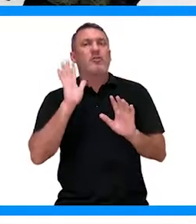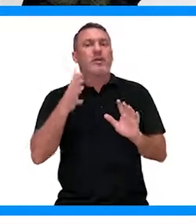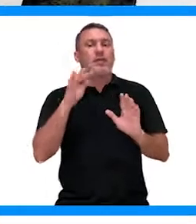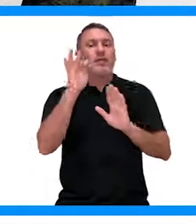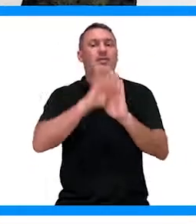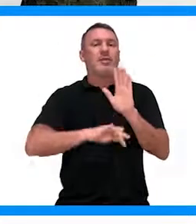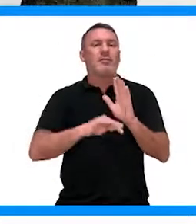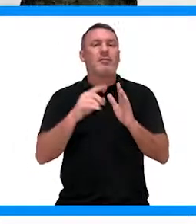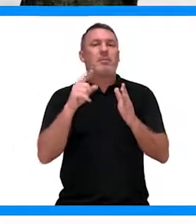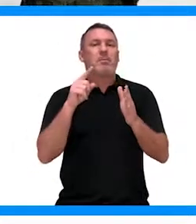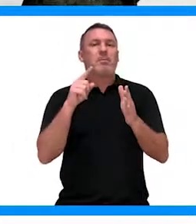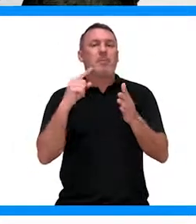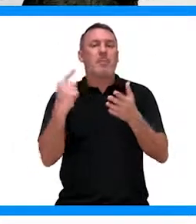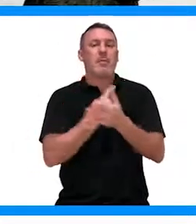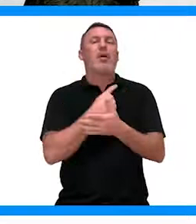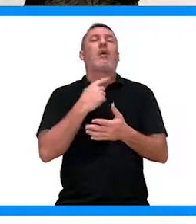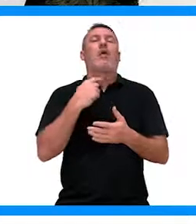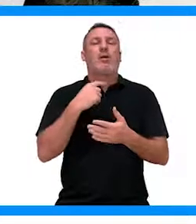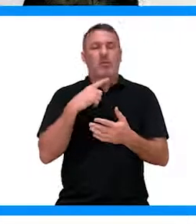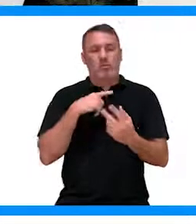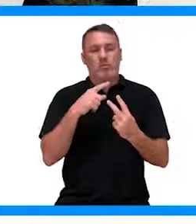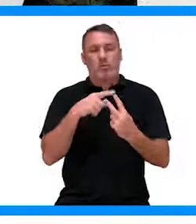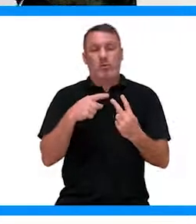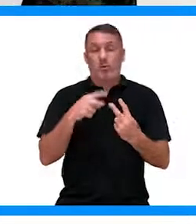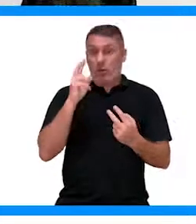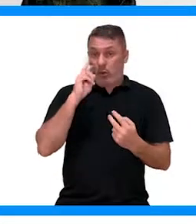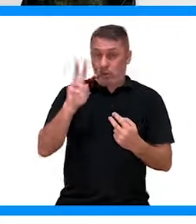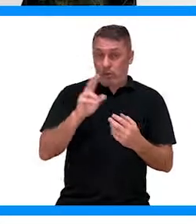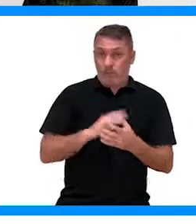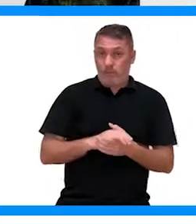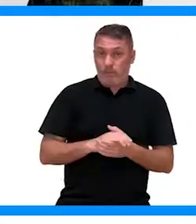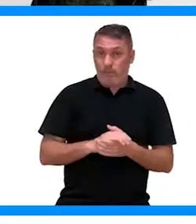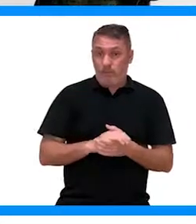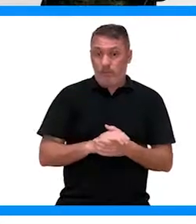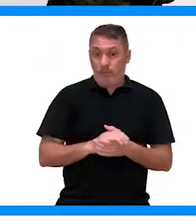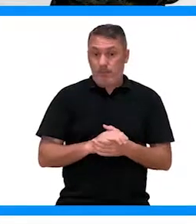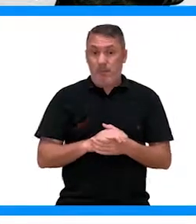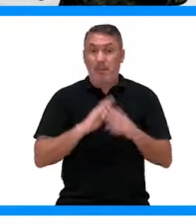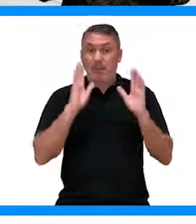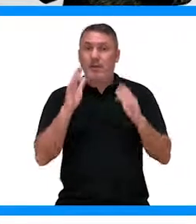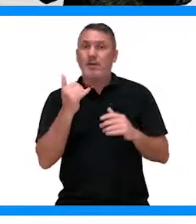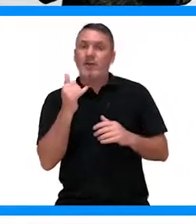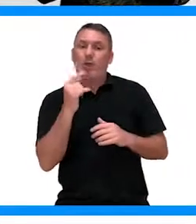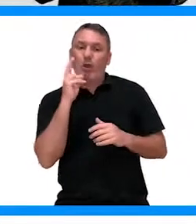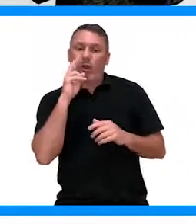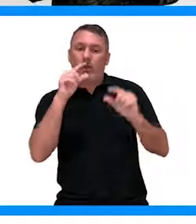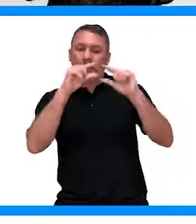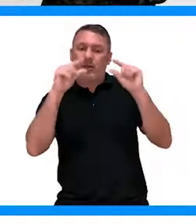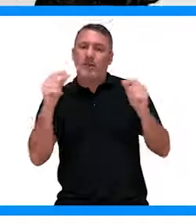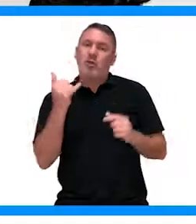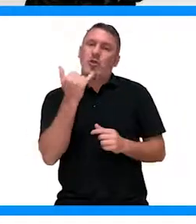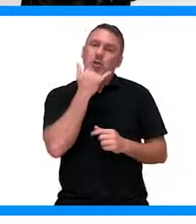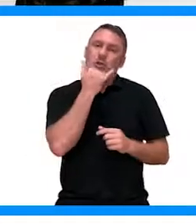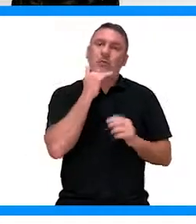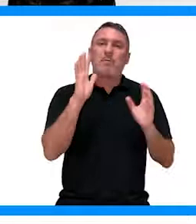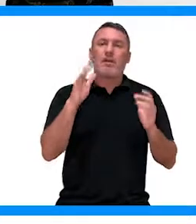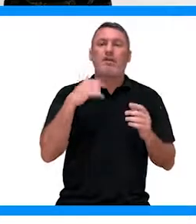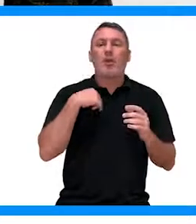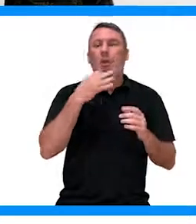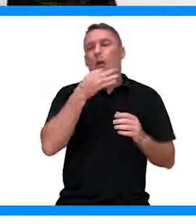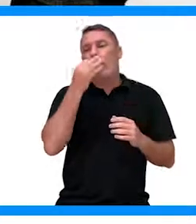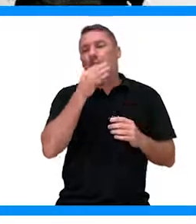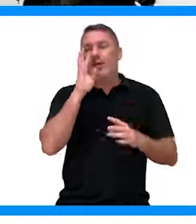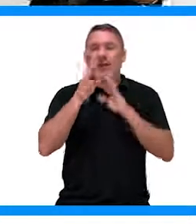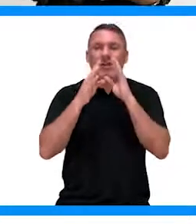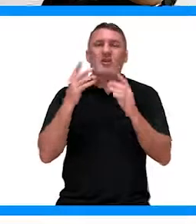configuração, já tem uma afirmação de qual a função da linguagem. Repare que quando eu falei, ó, desculpe-me, mas não dá para fazer uma crônicazinha divertida